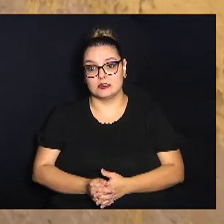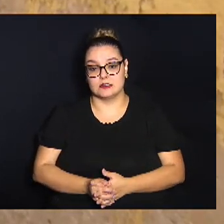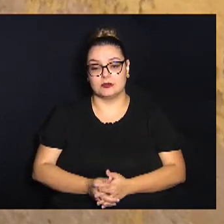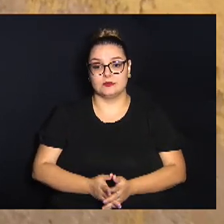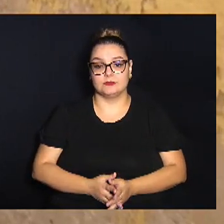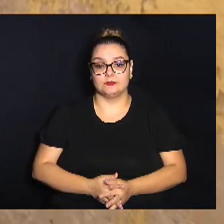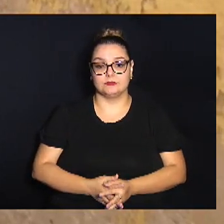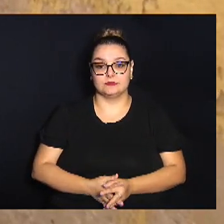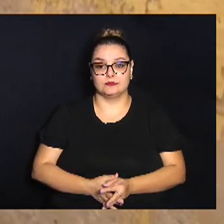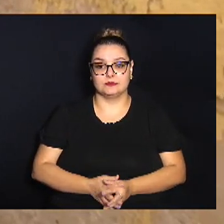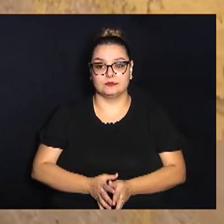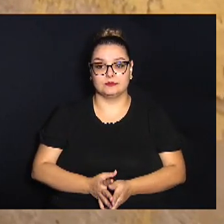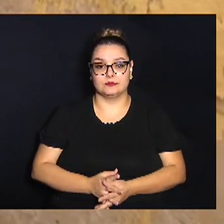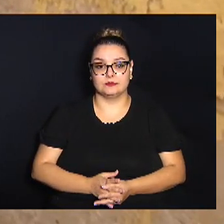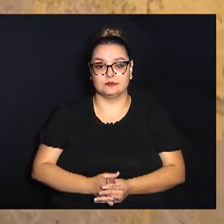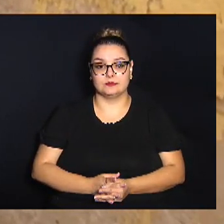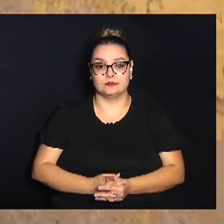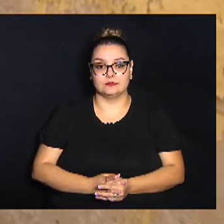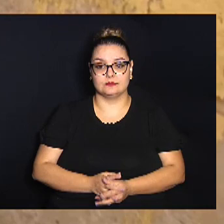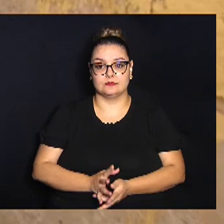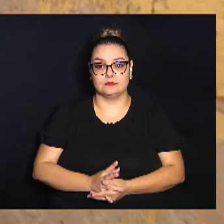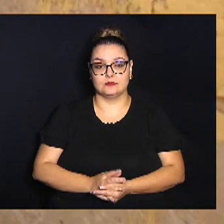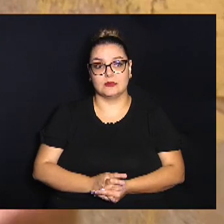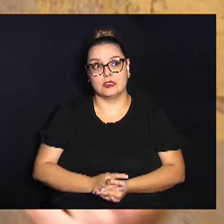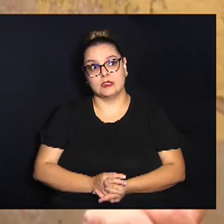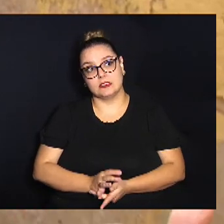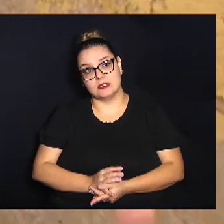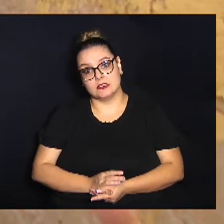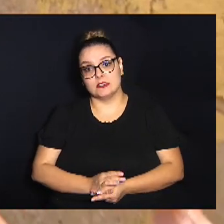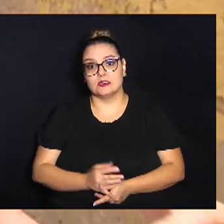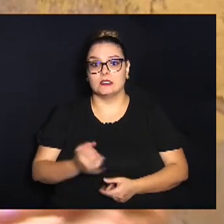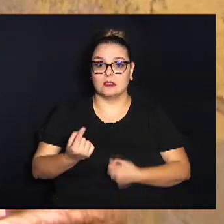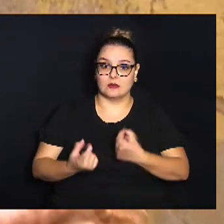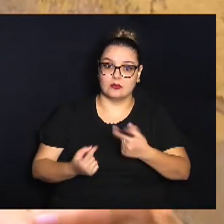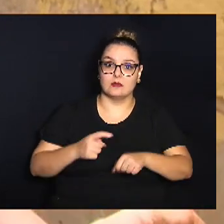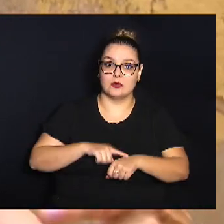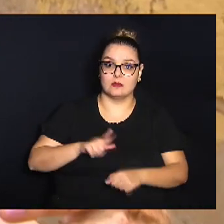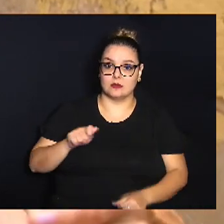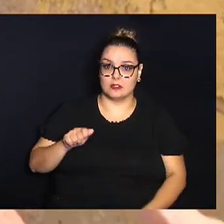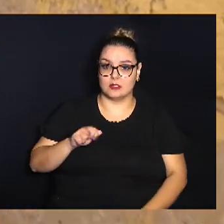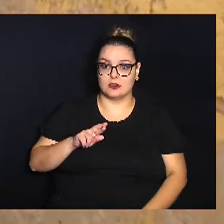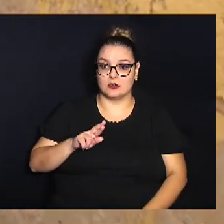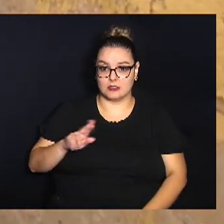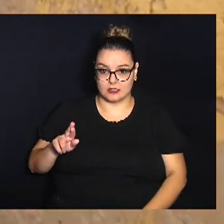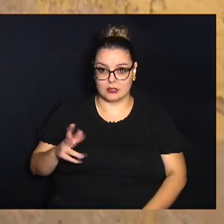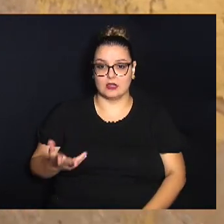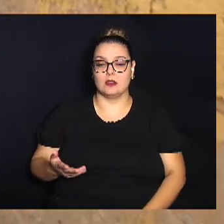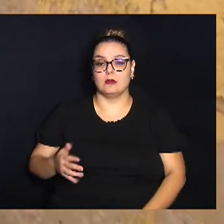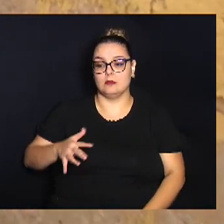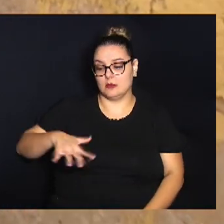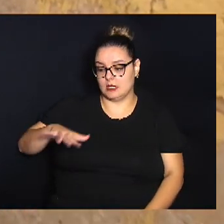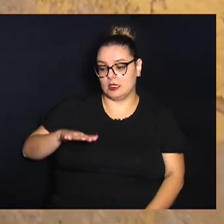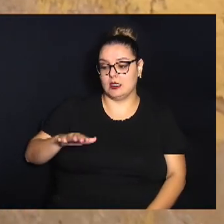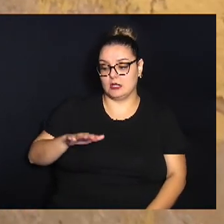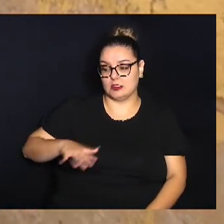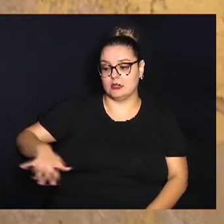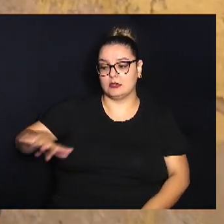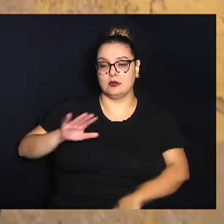E em algum momento, como o GAAR trabalha mais aqui em Barão Geraldo,